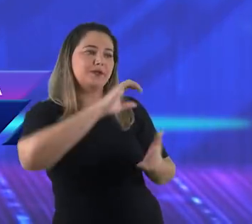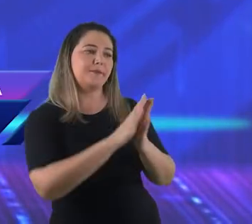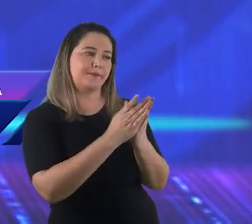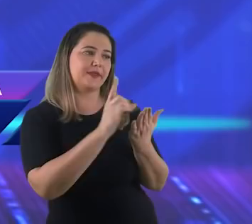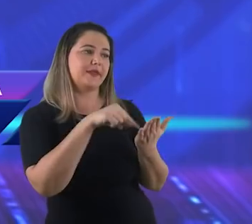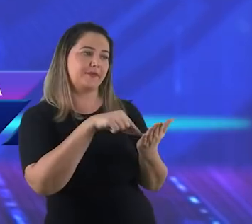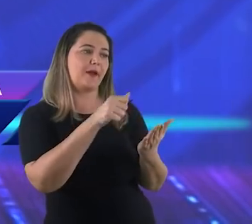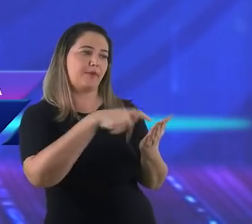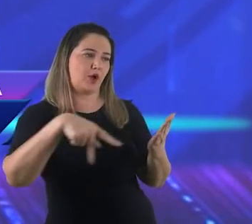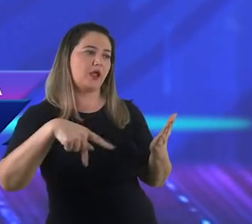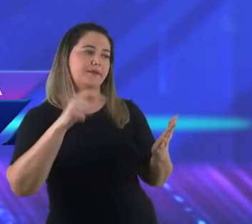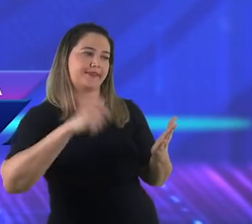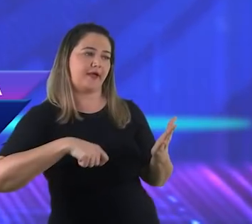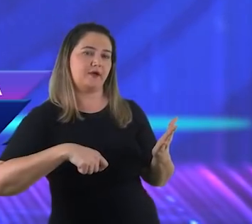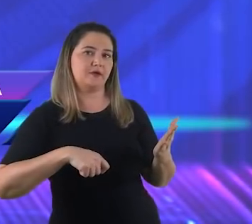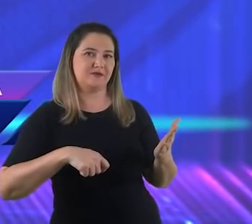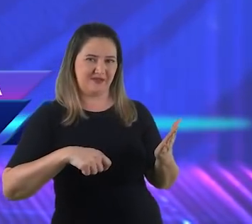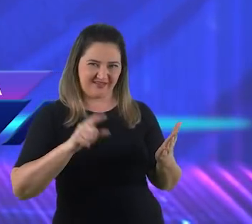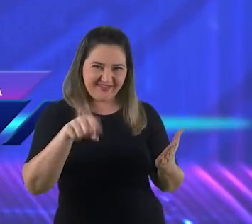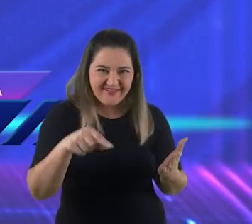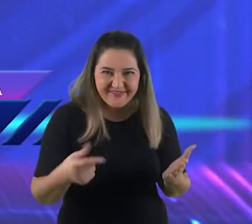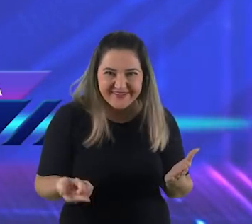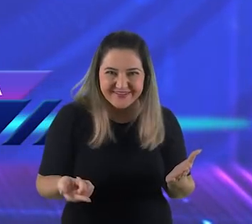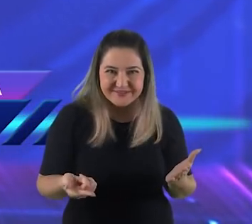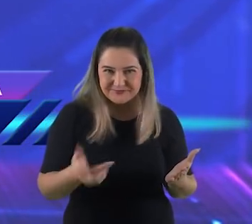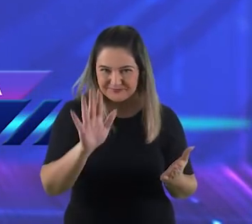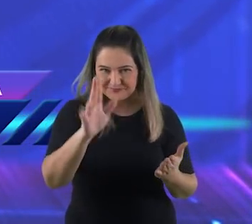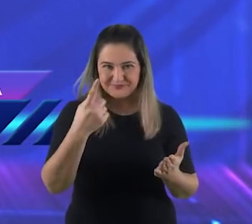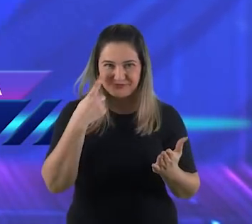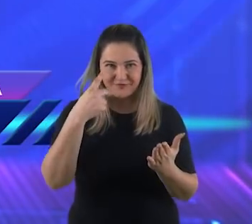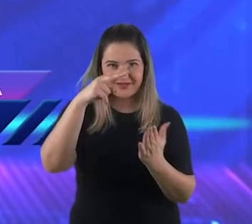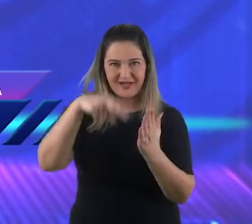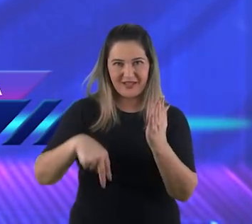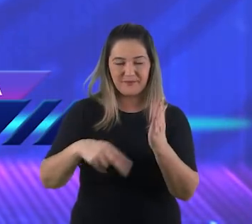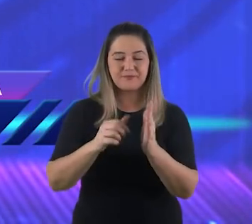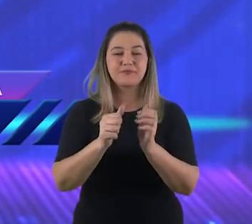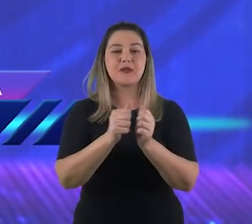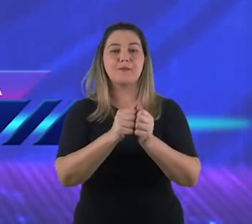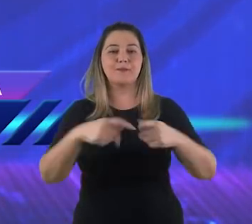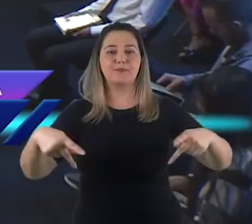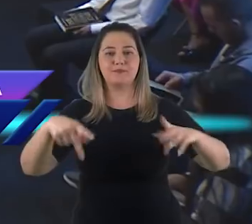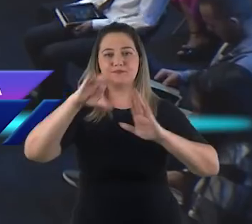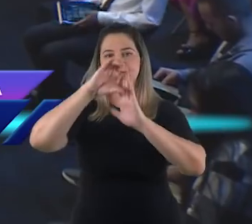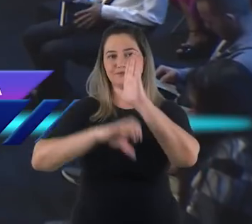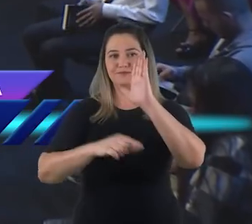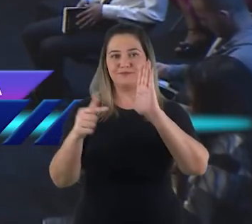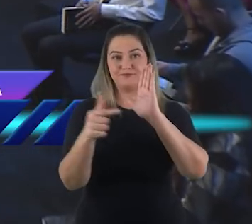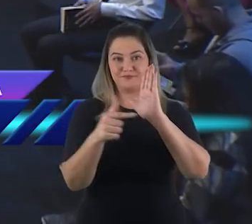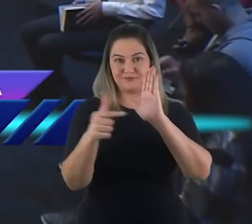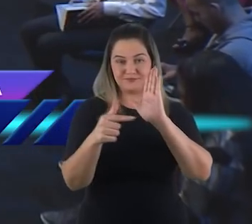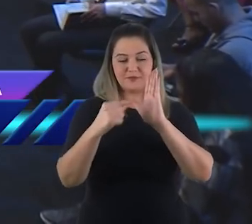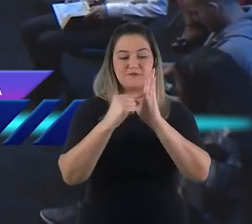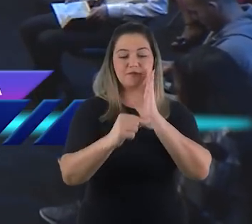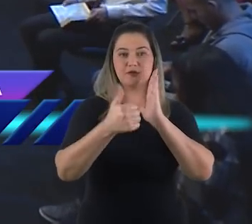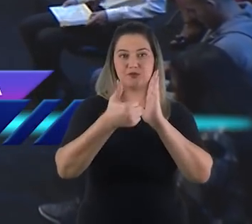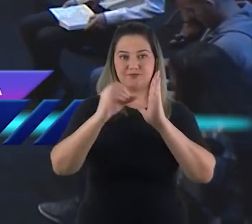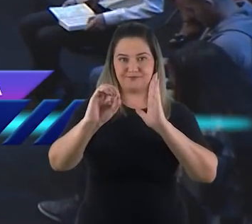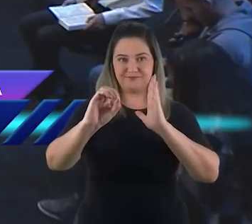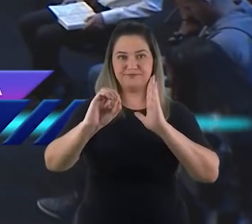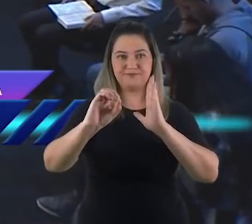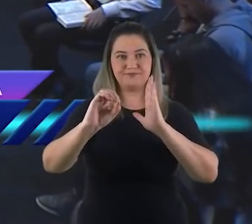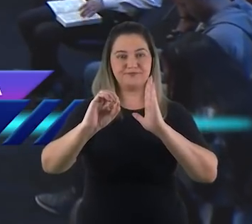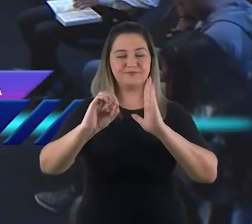para entender. Será que é assim? Se você está com a sua Bíblia aí, vamos abrir em Apocalipse no capítulo 22 e vamos ler